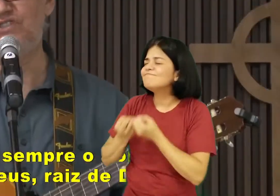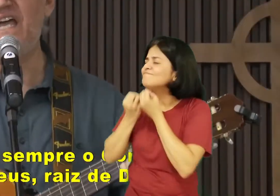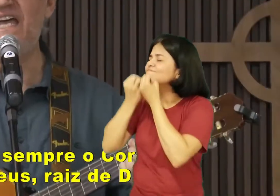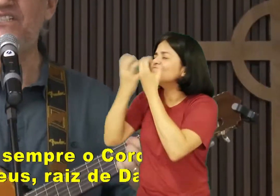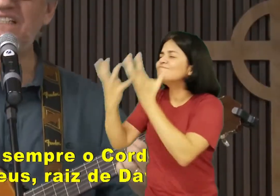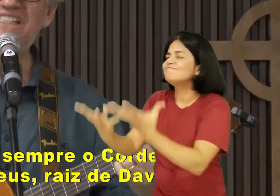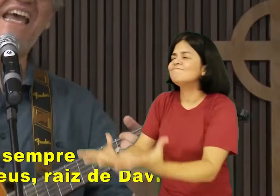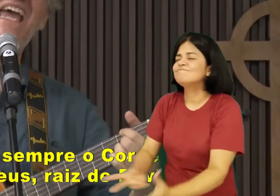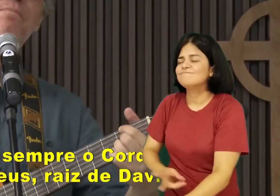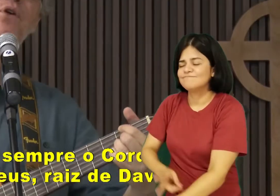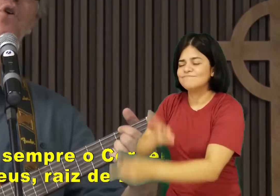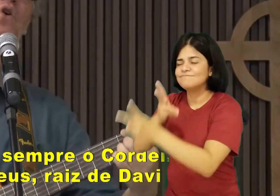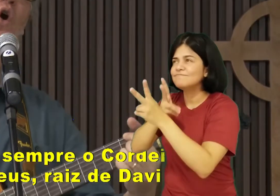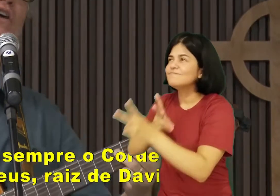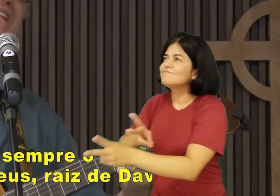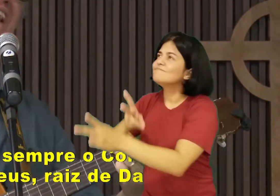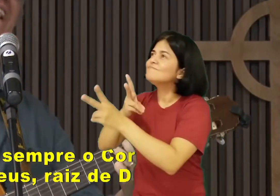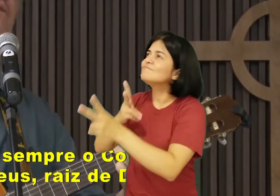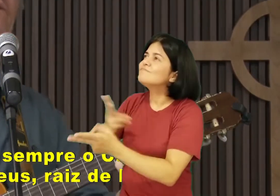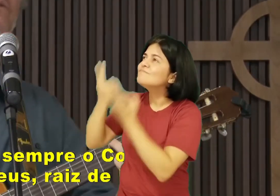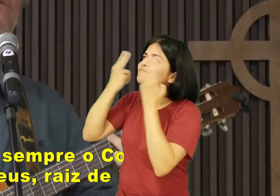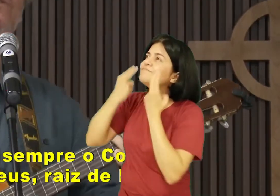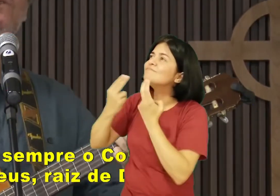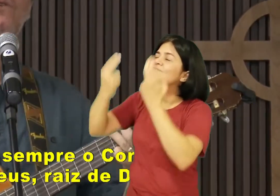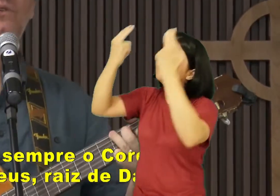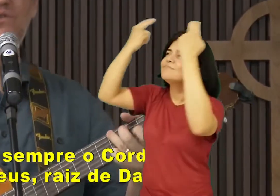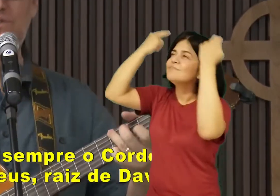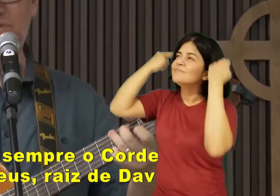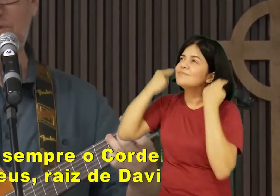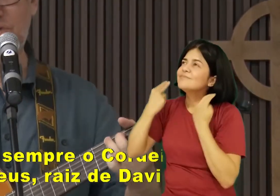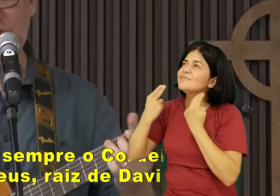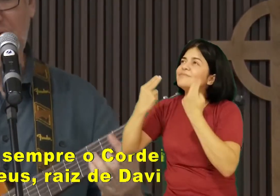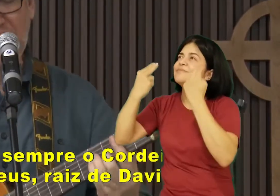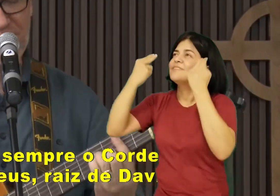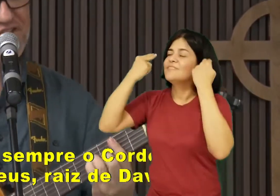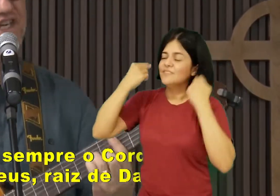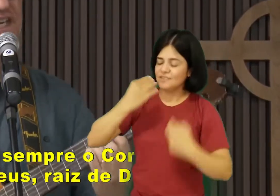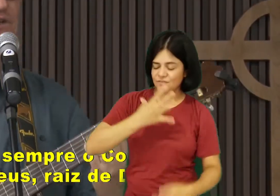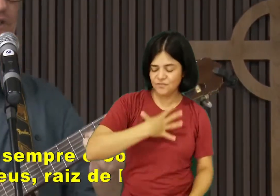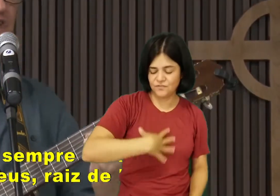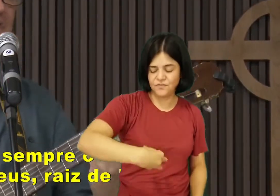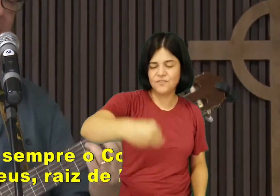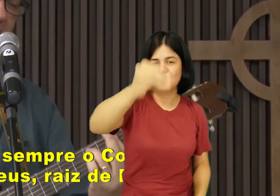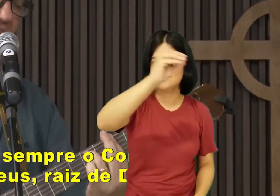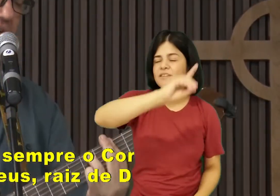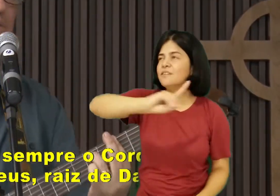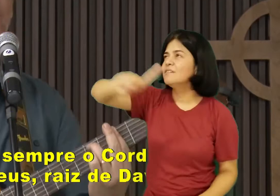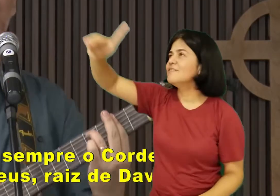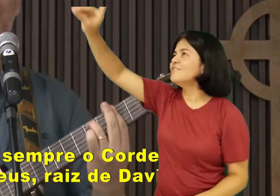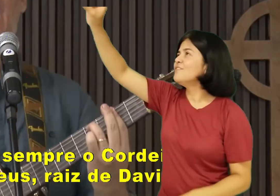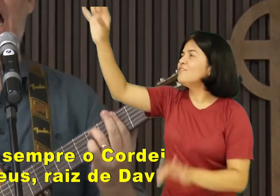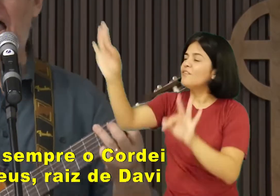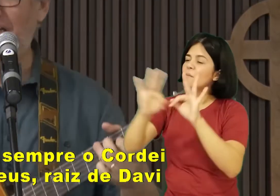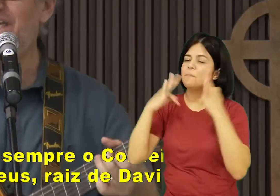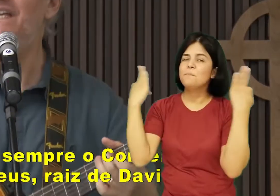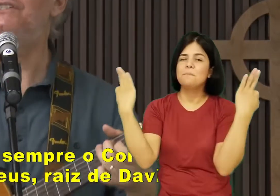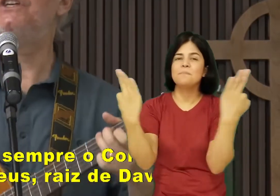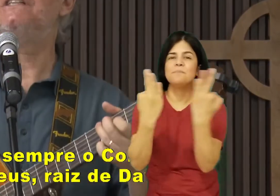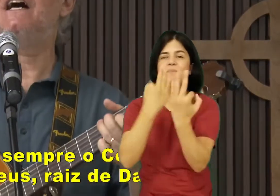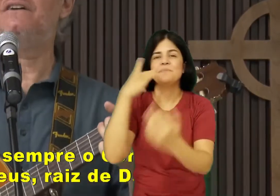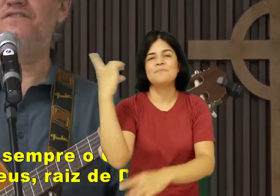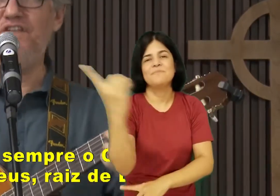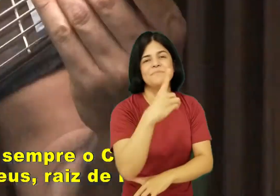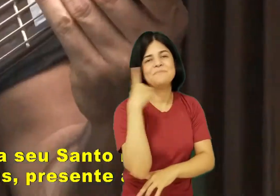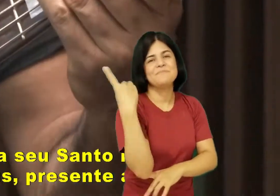Bendito seja sempre o Cordeiro, Filho de Deus, raiz